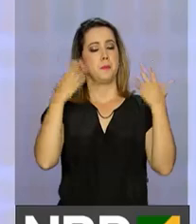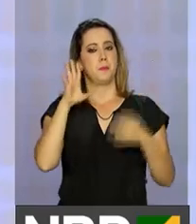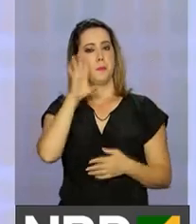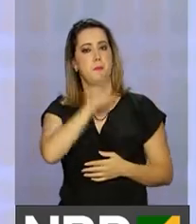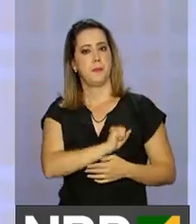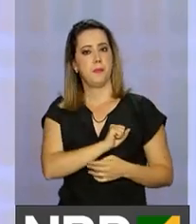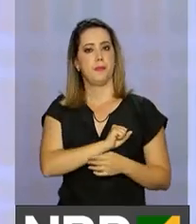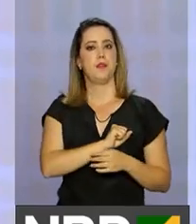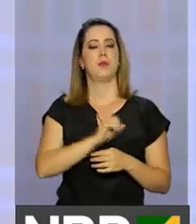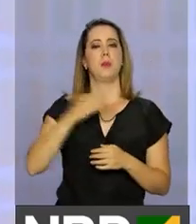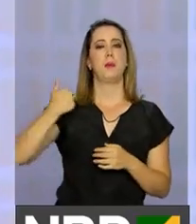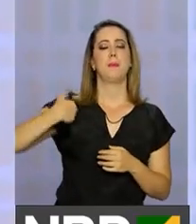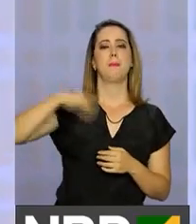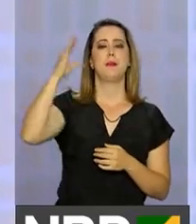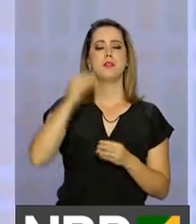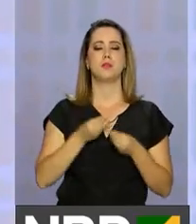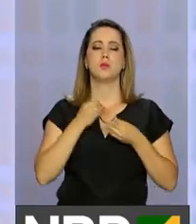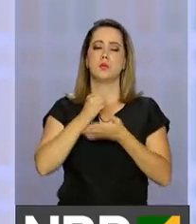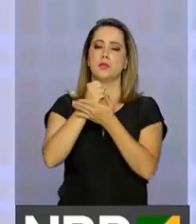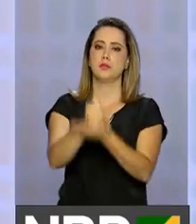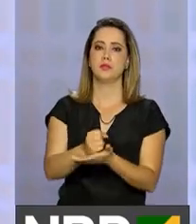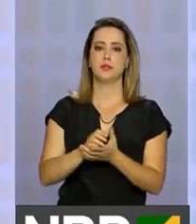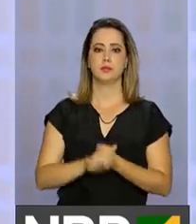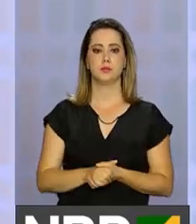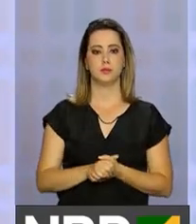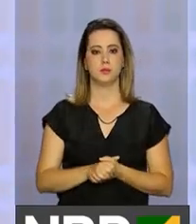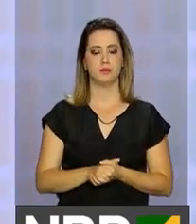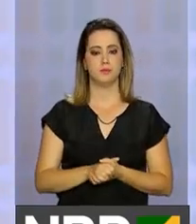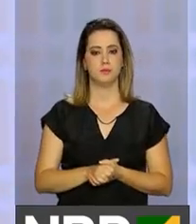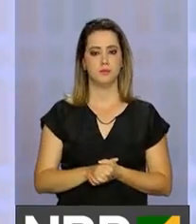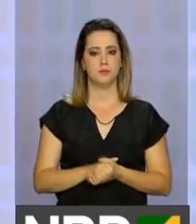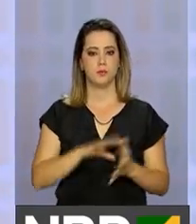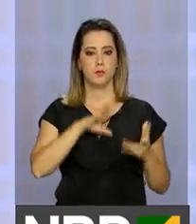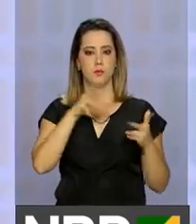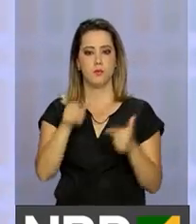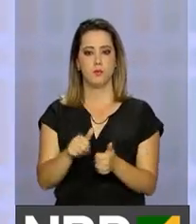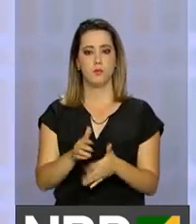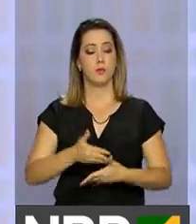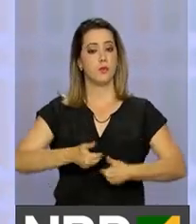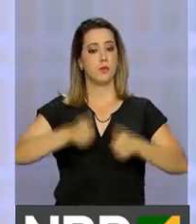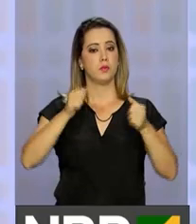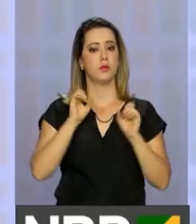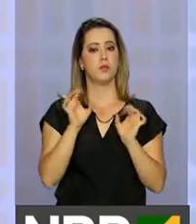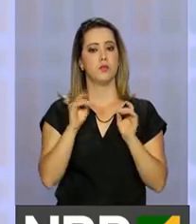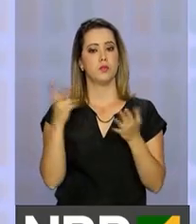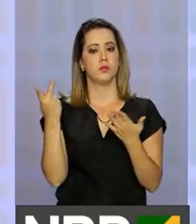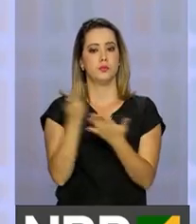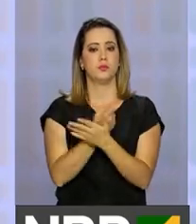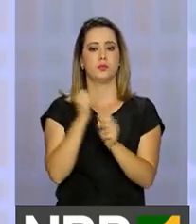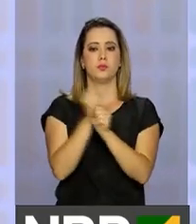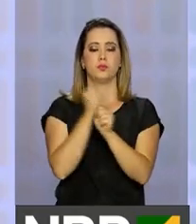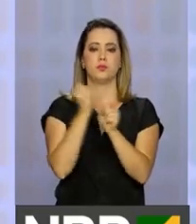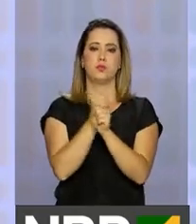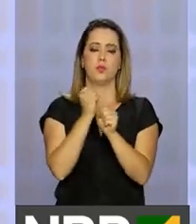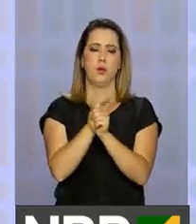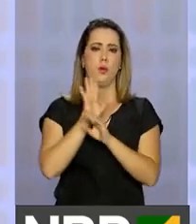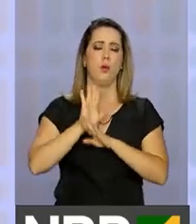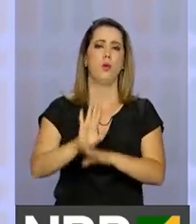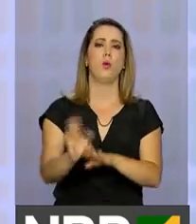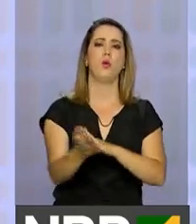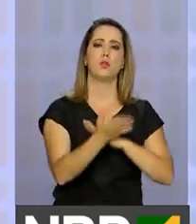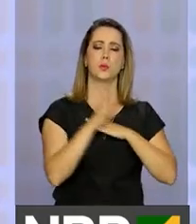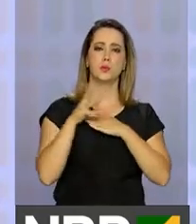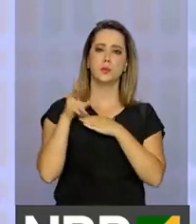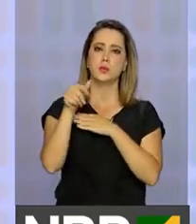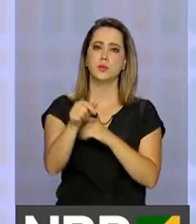amor, muito mais daquilo que doa. O mundo melhor só pode ser construído com a ajuda de